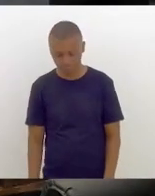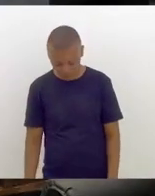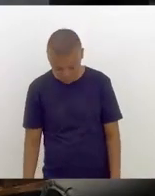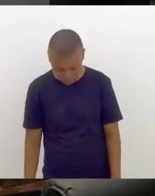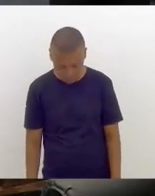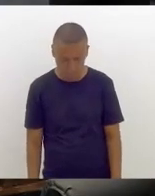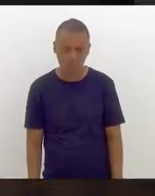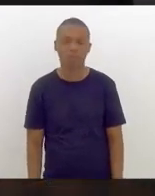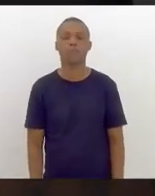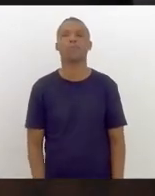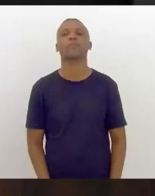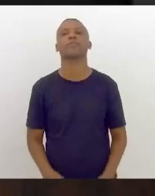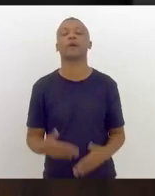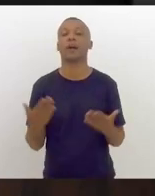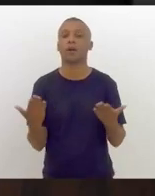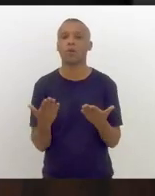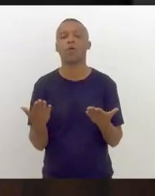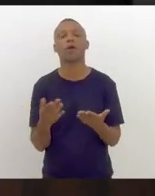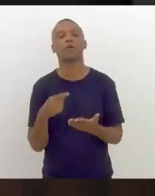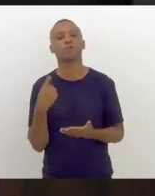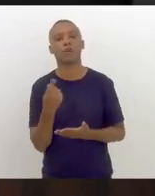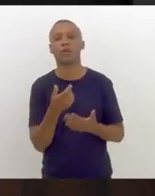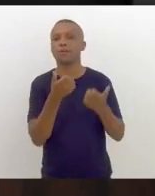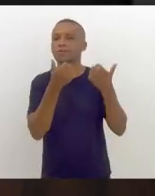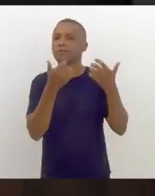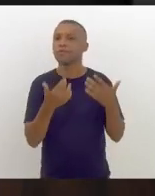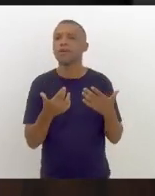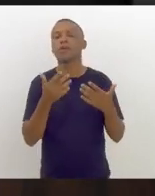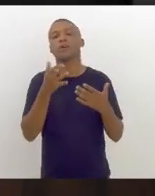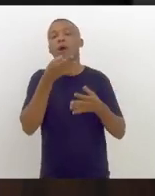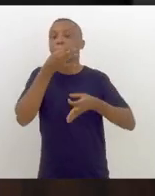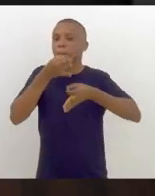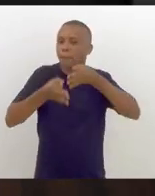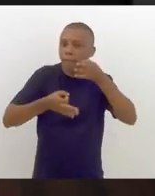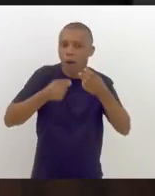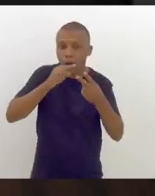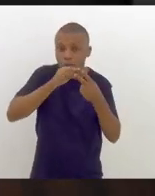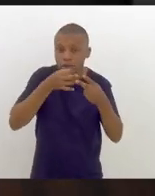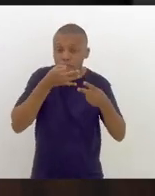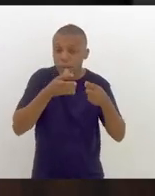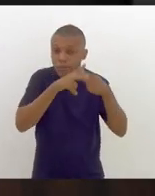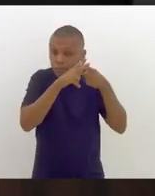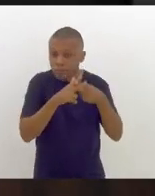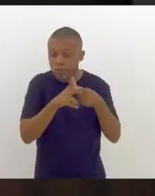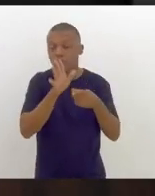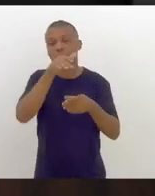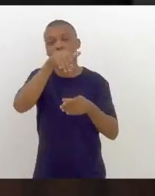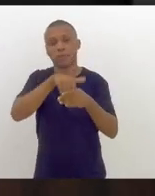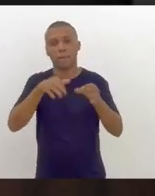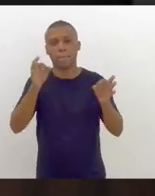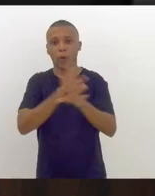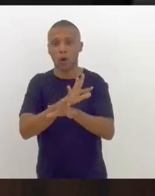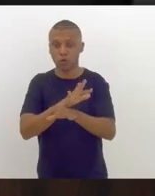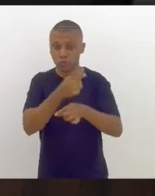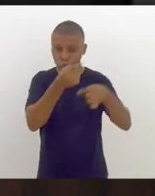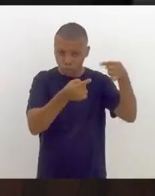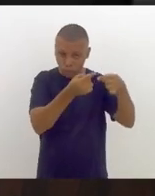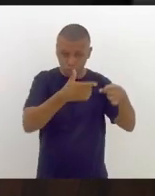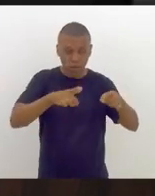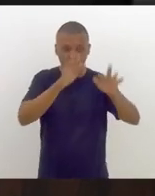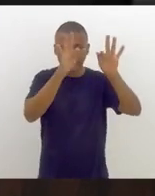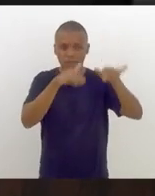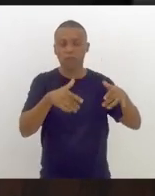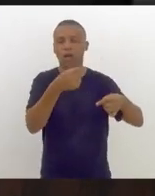Então vamos já que é o autor retirou as duas emendas Vamos à votação em discussão não haver ninguém querer discutir